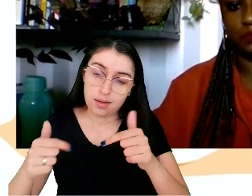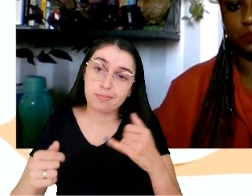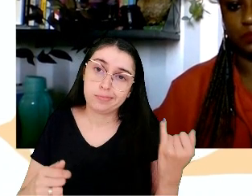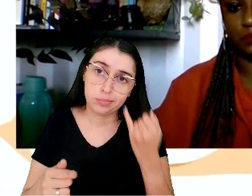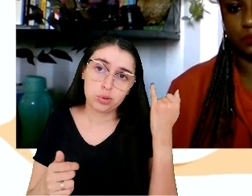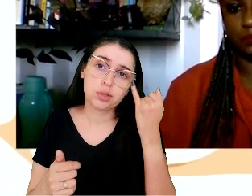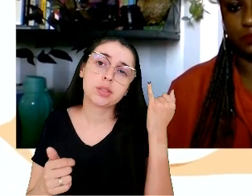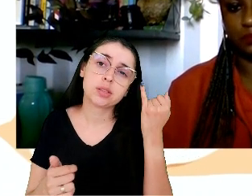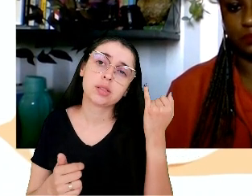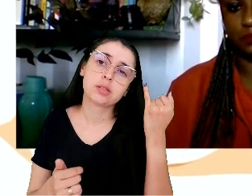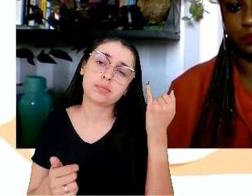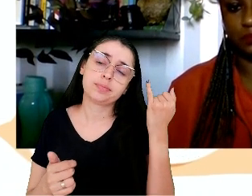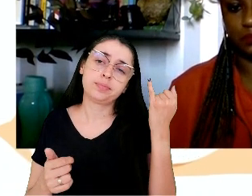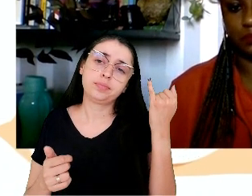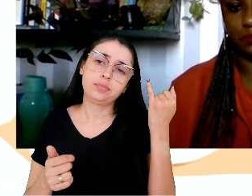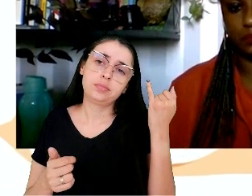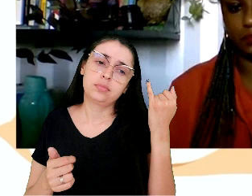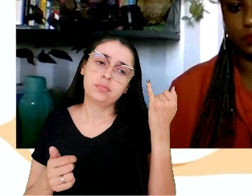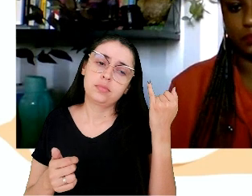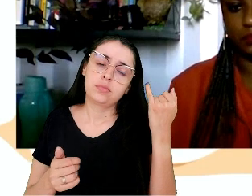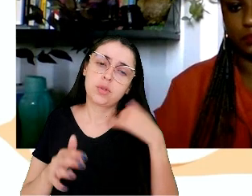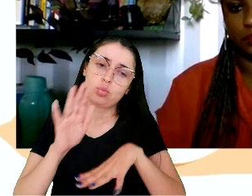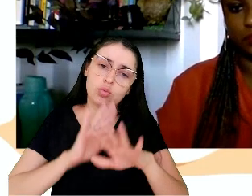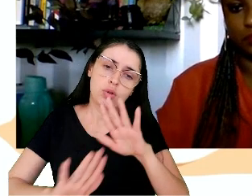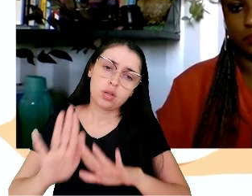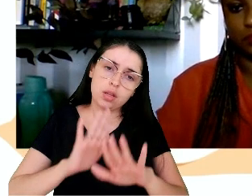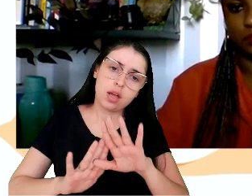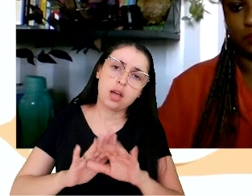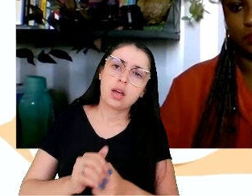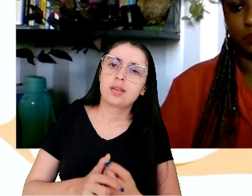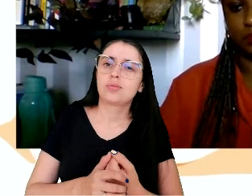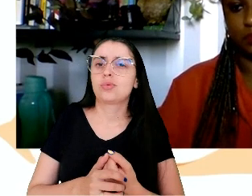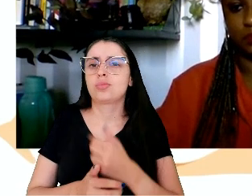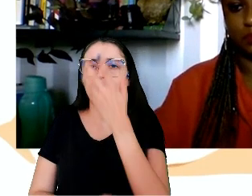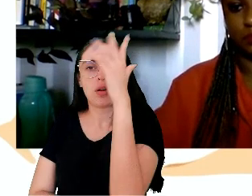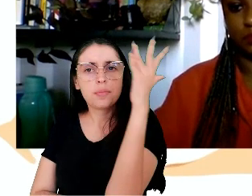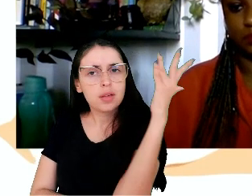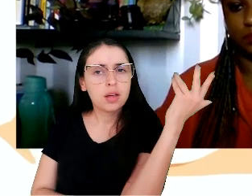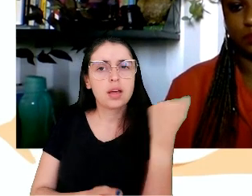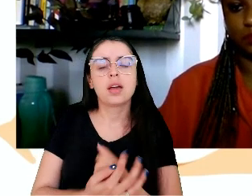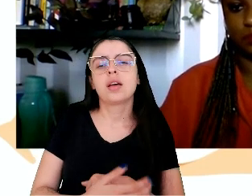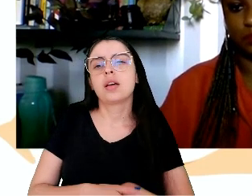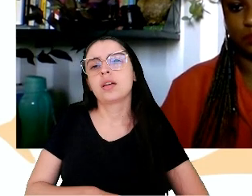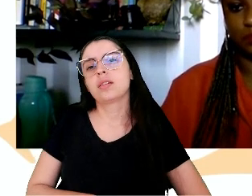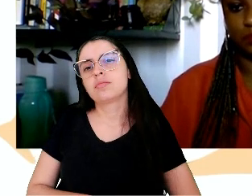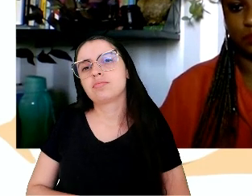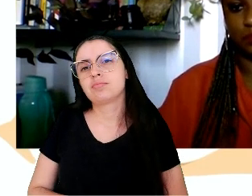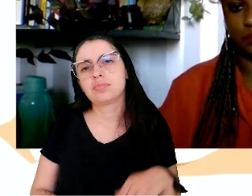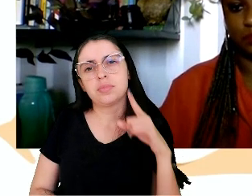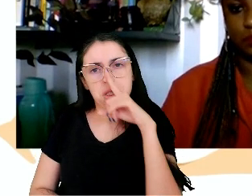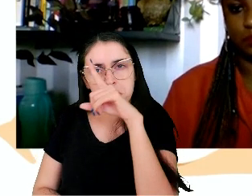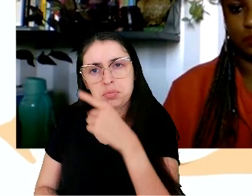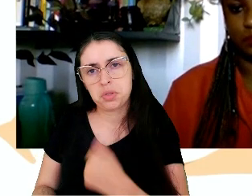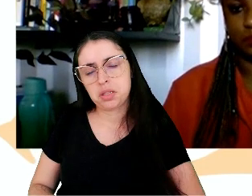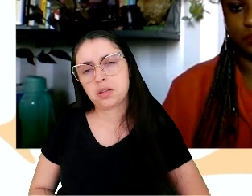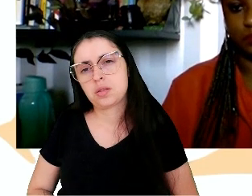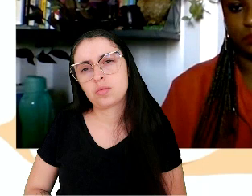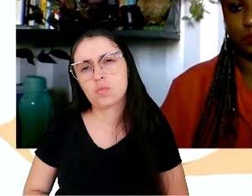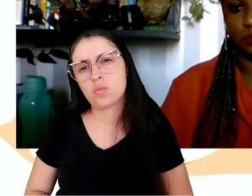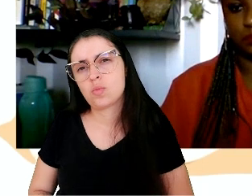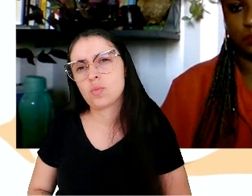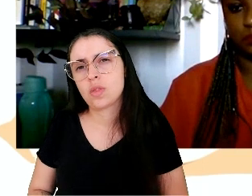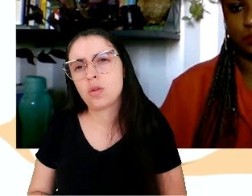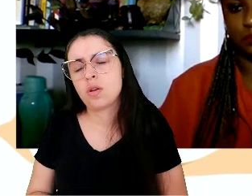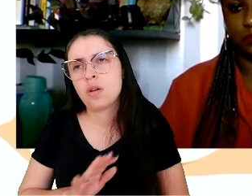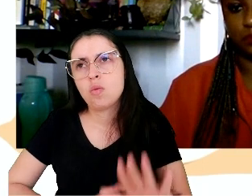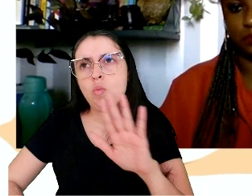necessárias as ações para prevenir desastres ambientais, como bem colocado também pela doutora Sandra, ações para combater